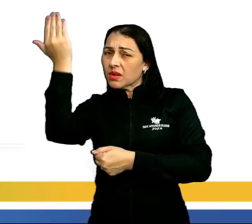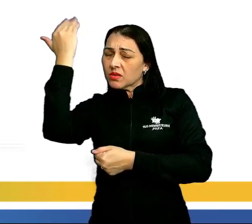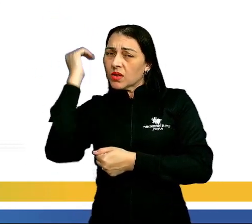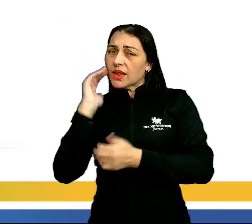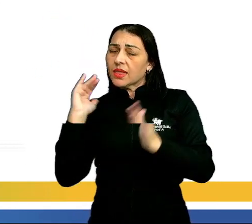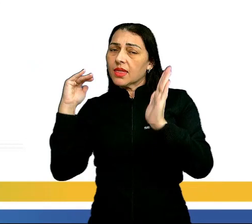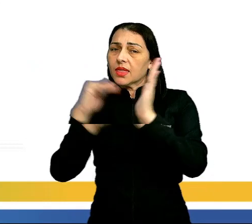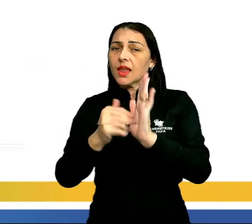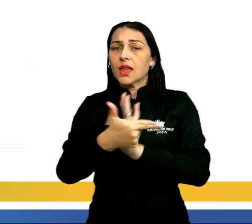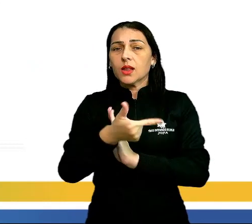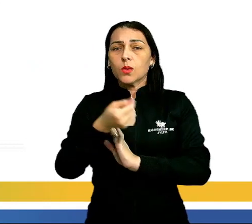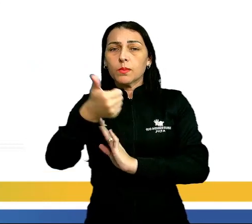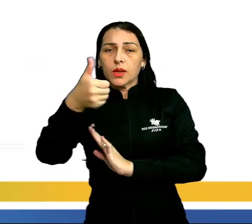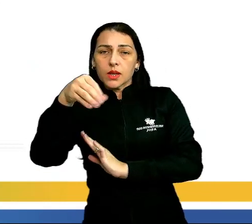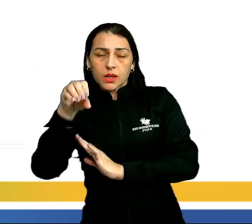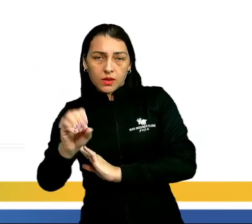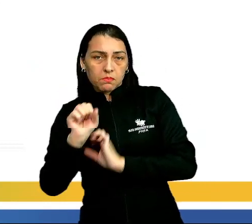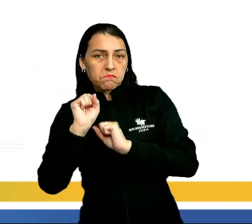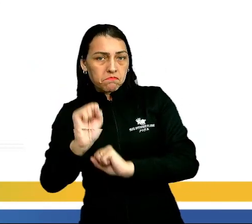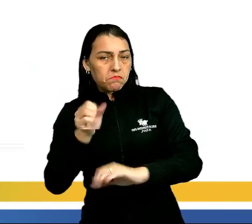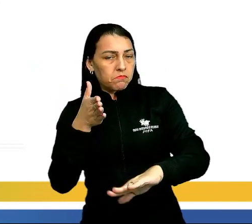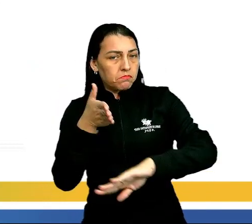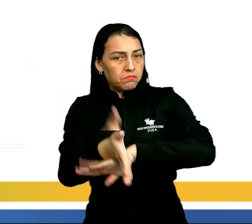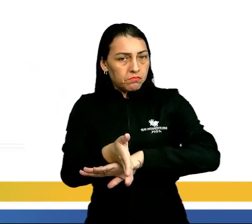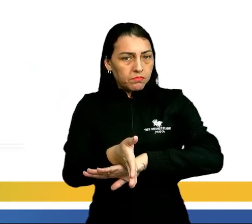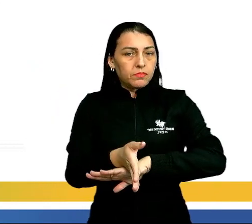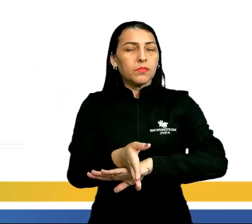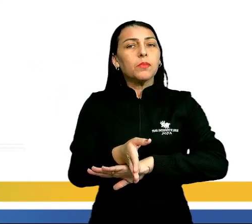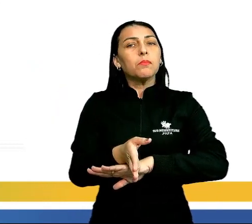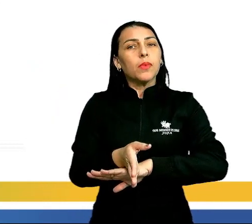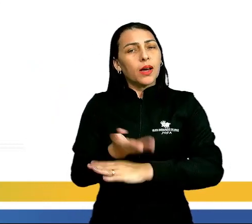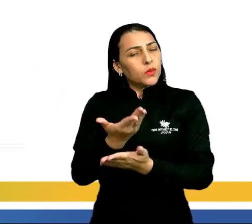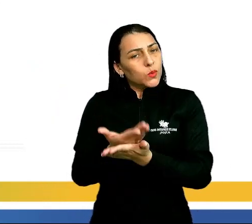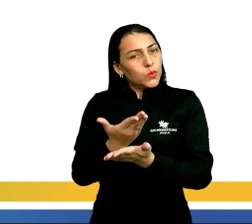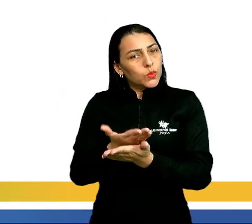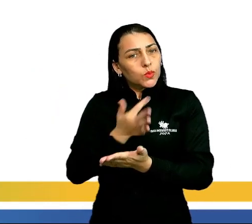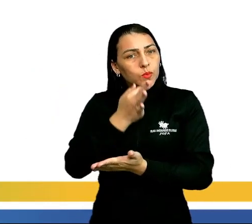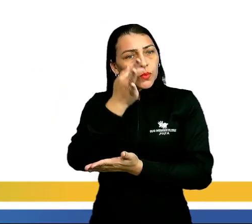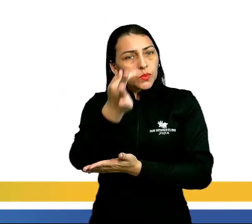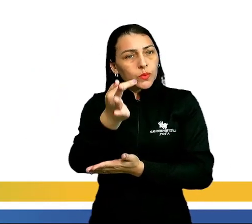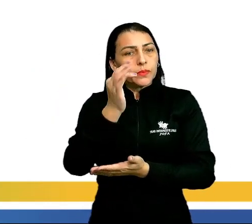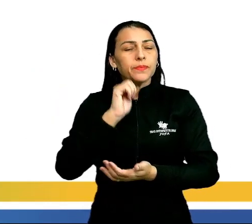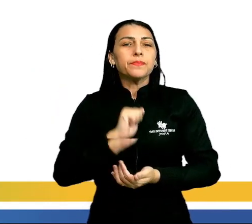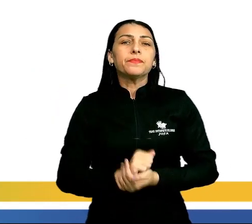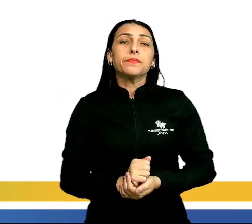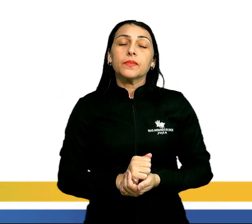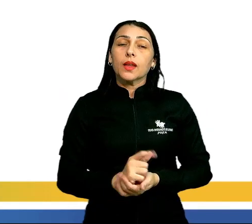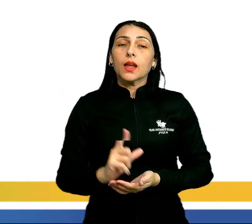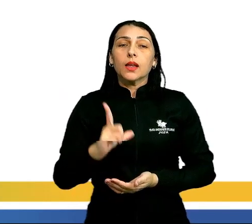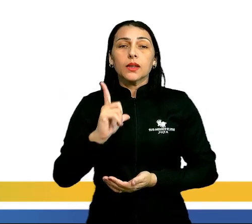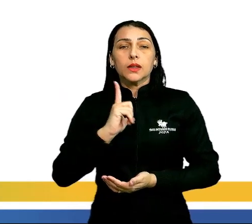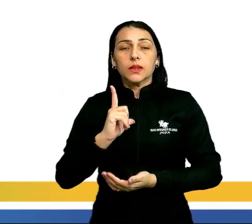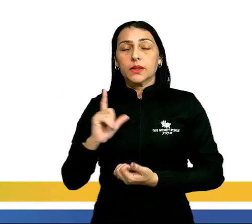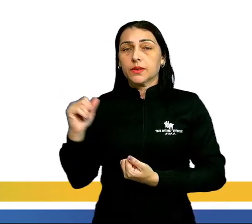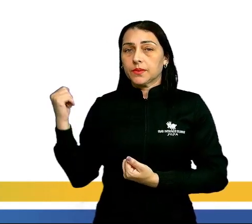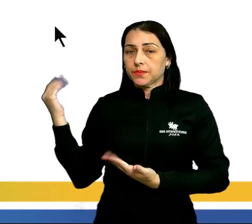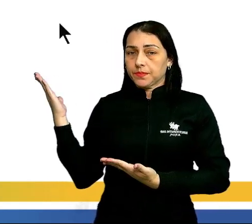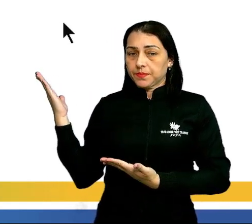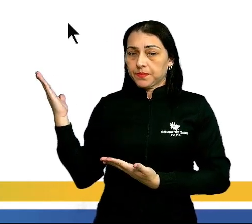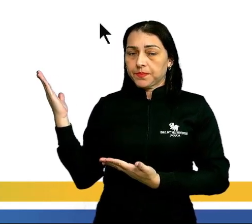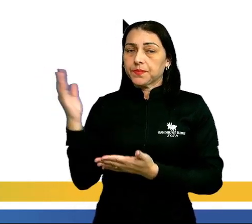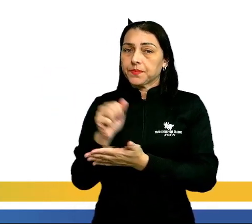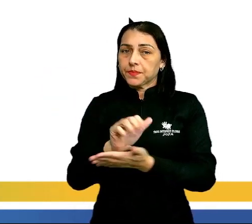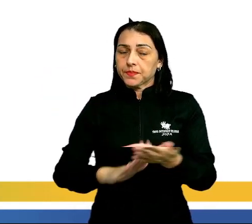até 2100, e vocês podem acessar para fins de estudos. Aqui nós chegamos, então, no